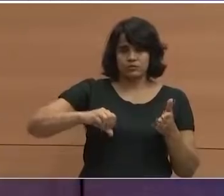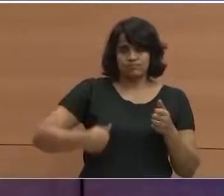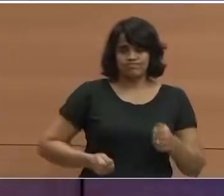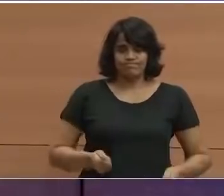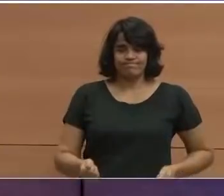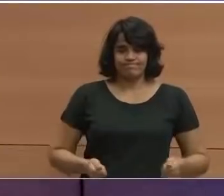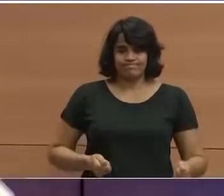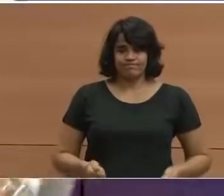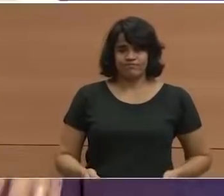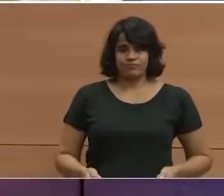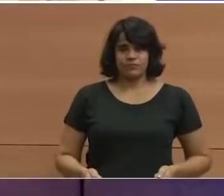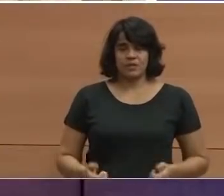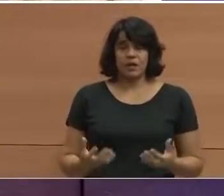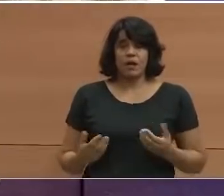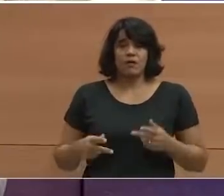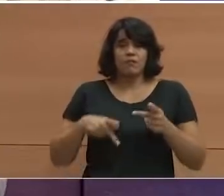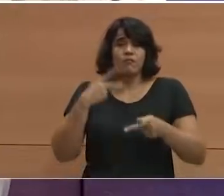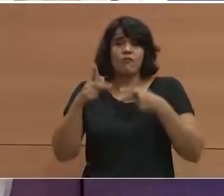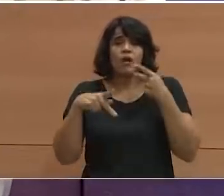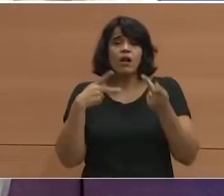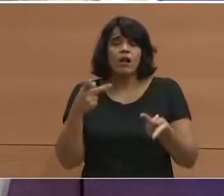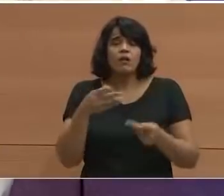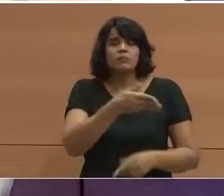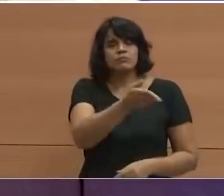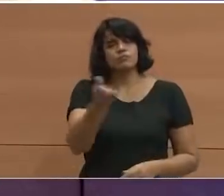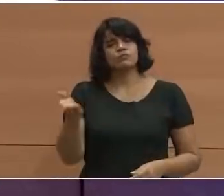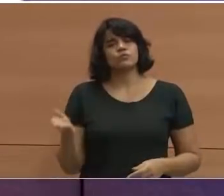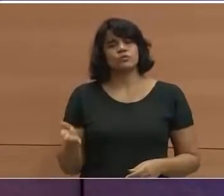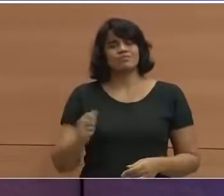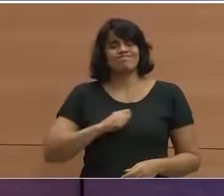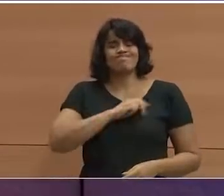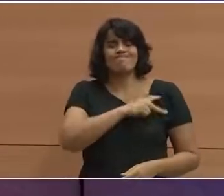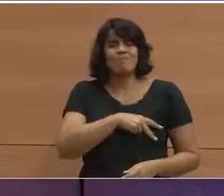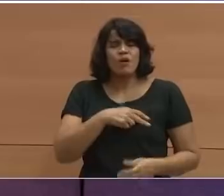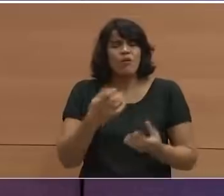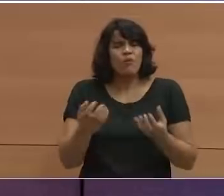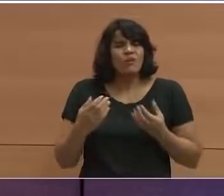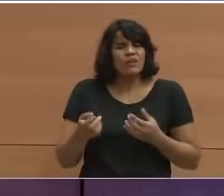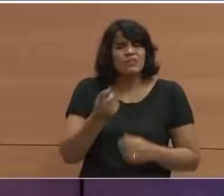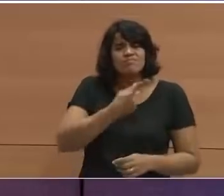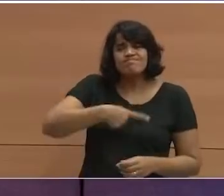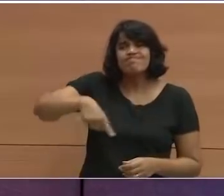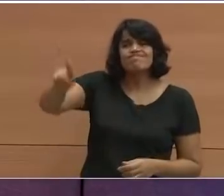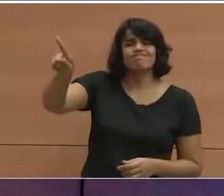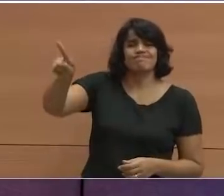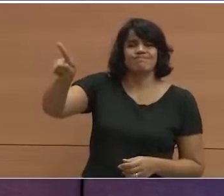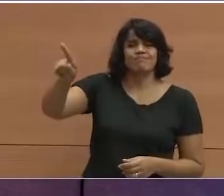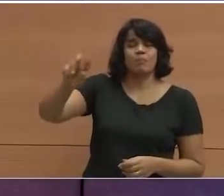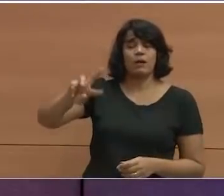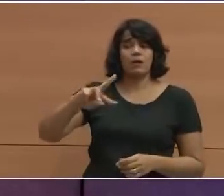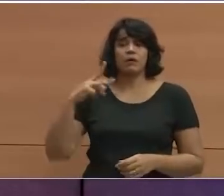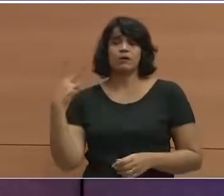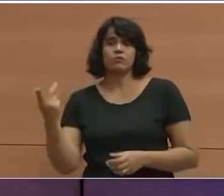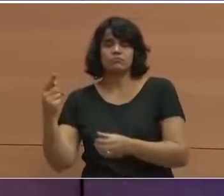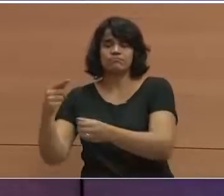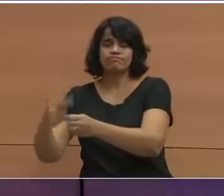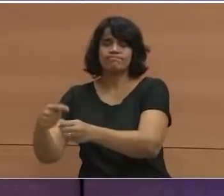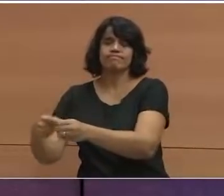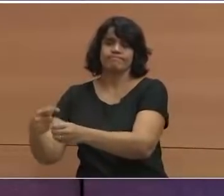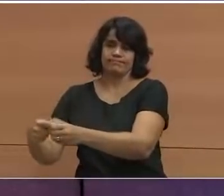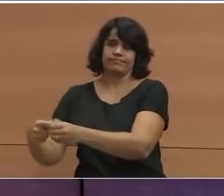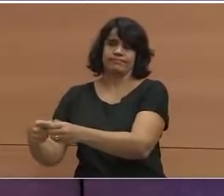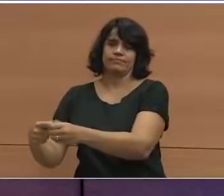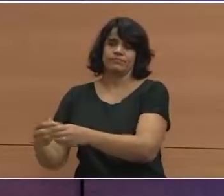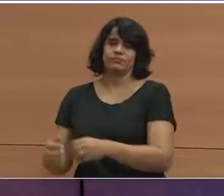Paulo, ele tinha planos de deixar essa região que ele levantou, as igrejas que ele